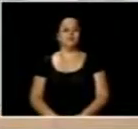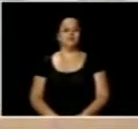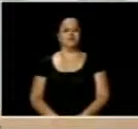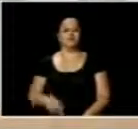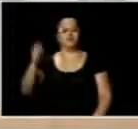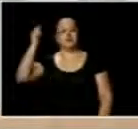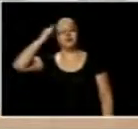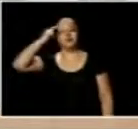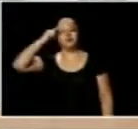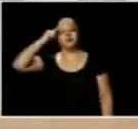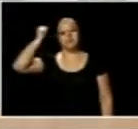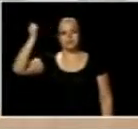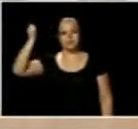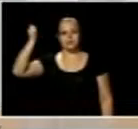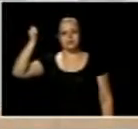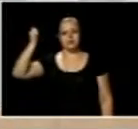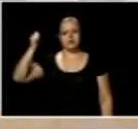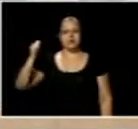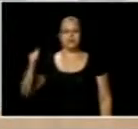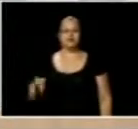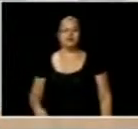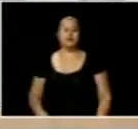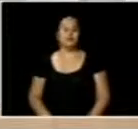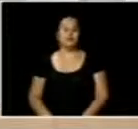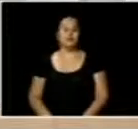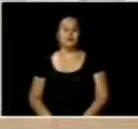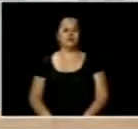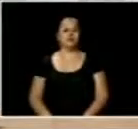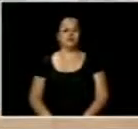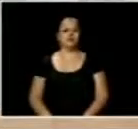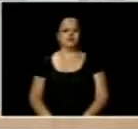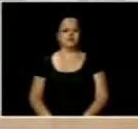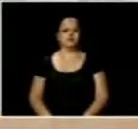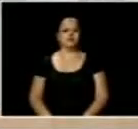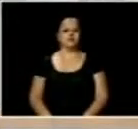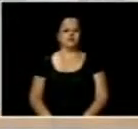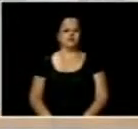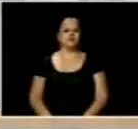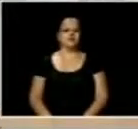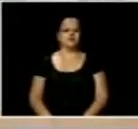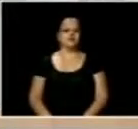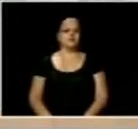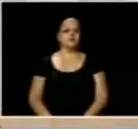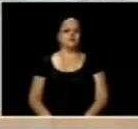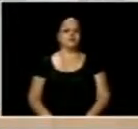Se não fizer essa discussão coletiva, realmente, onde não se tem planejamento,